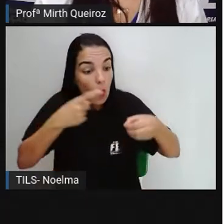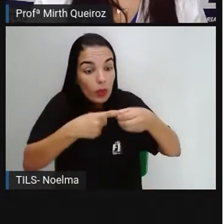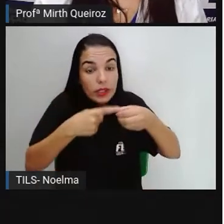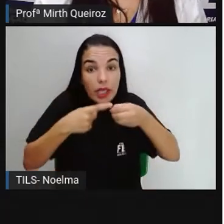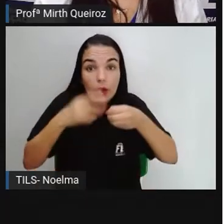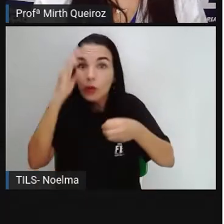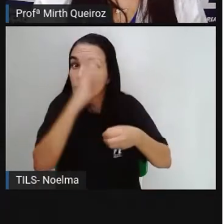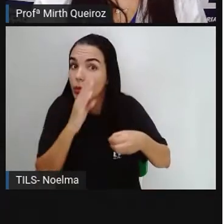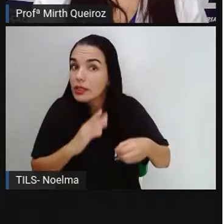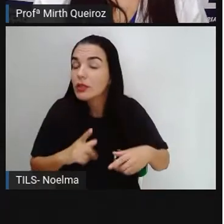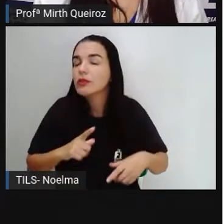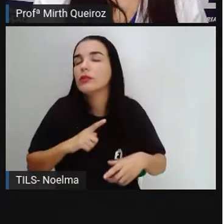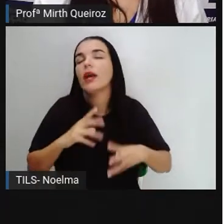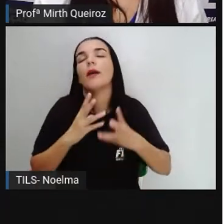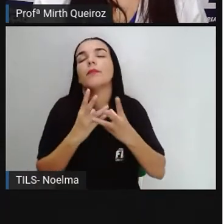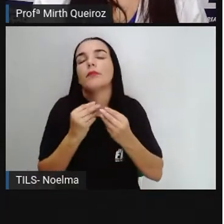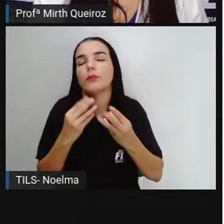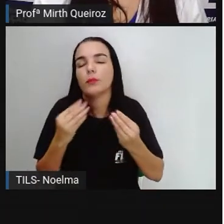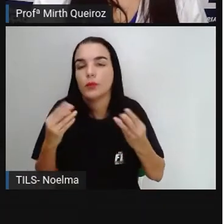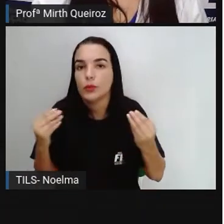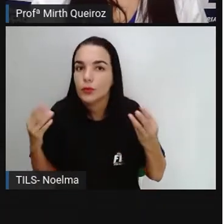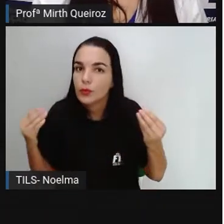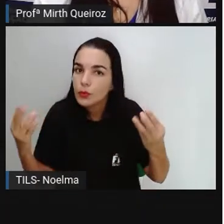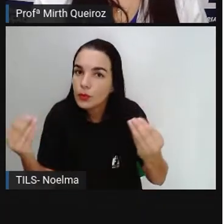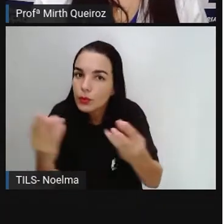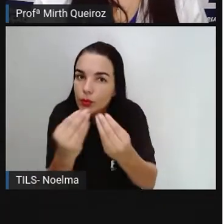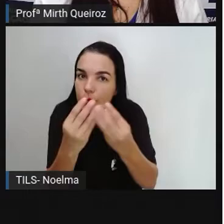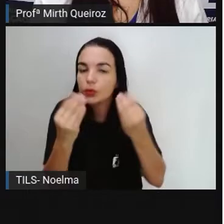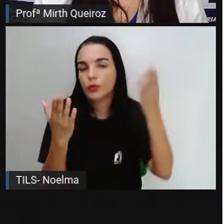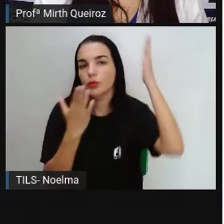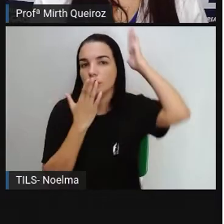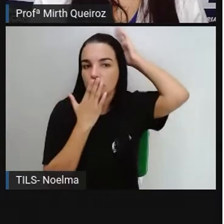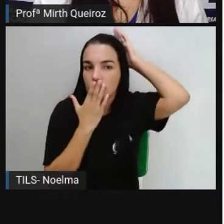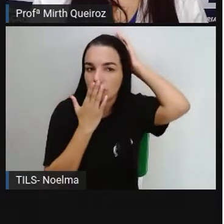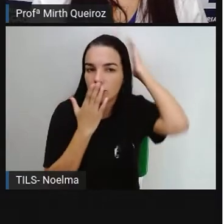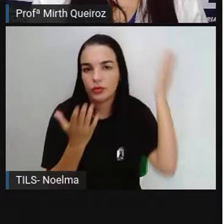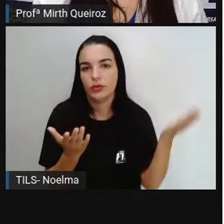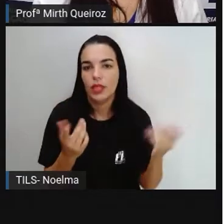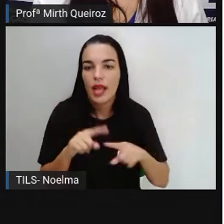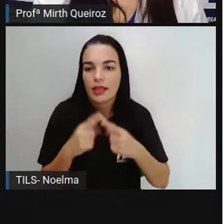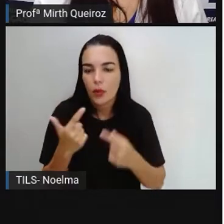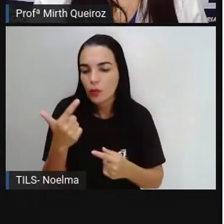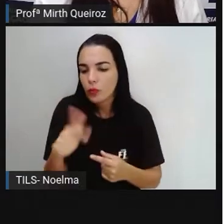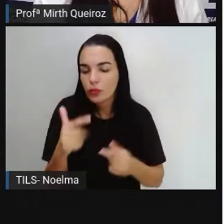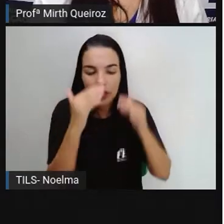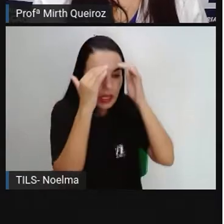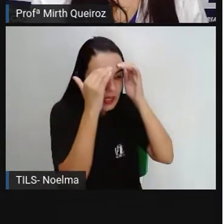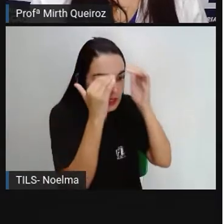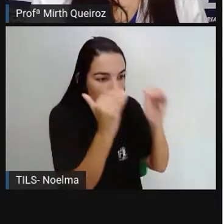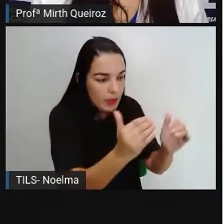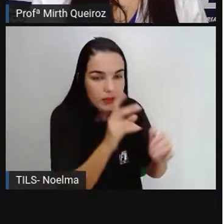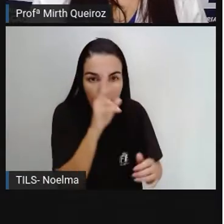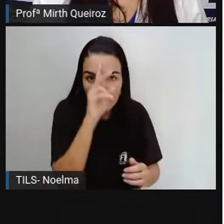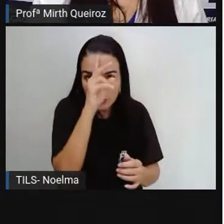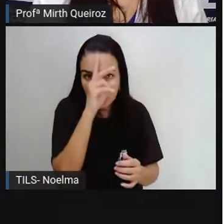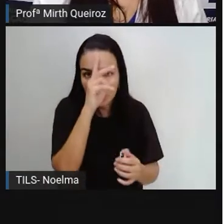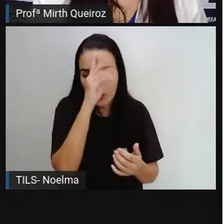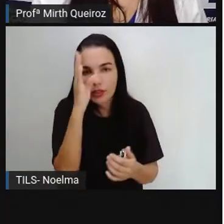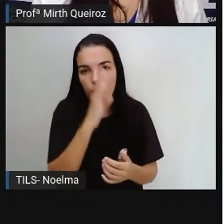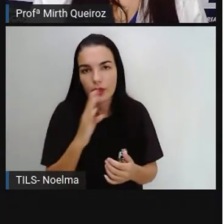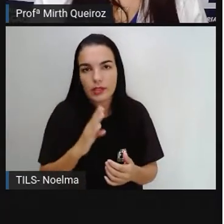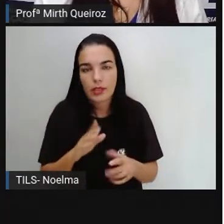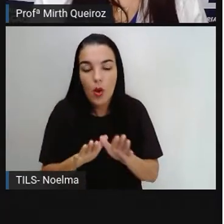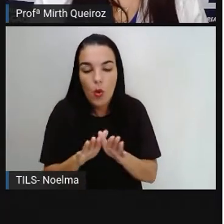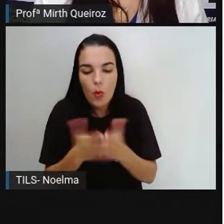se tinha índios, né? Então, há um desrespeito em relação à história do Brasil quando se desconsidera